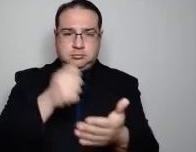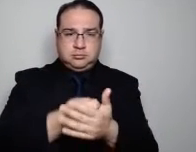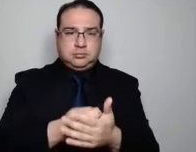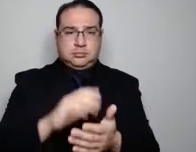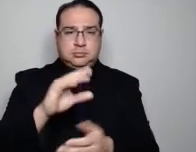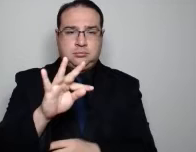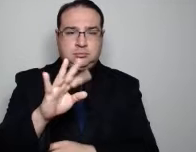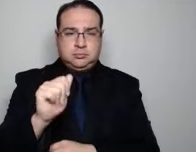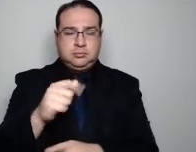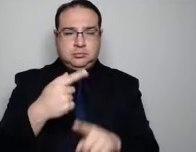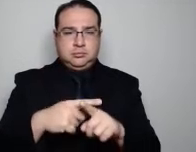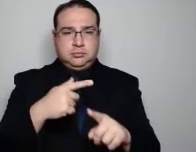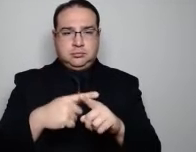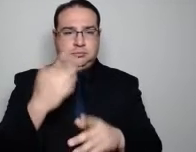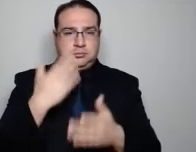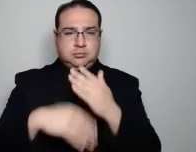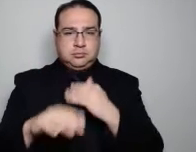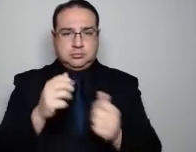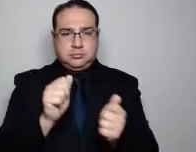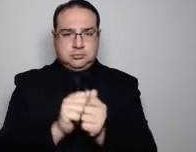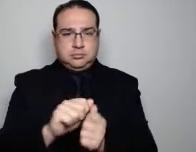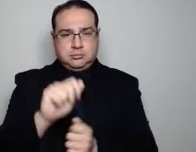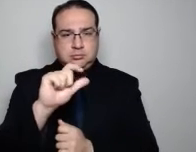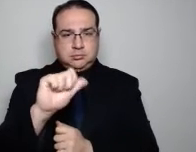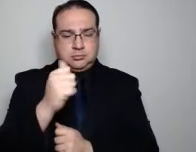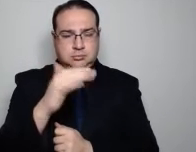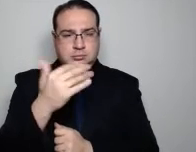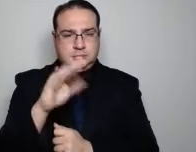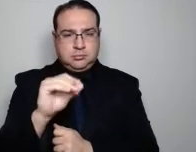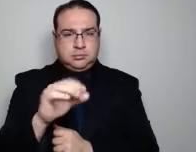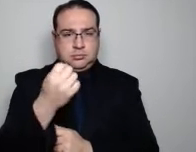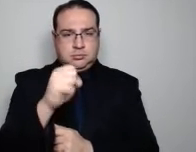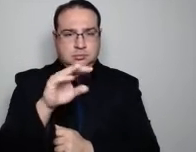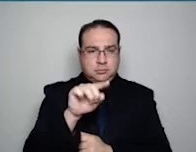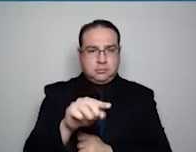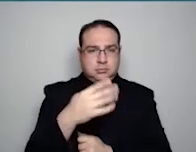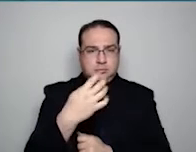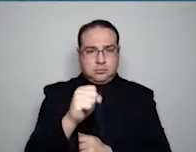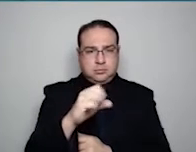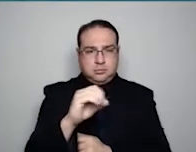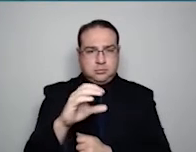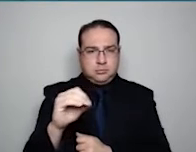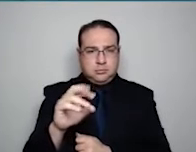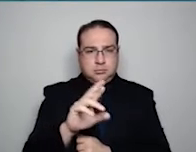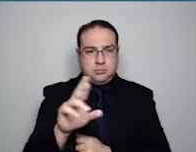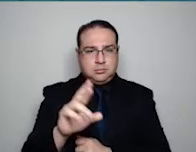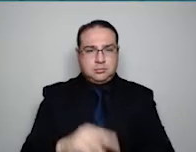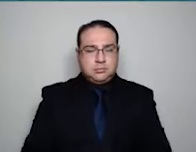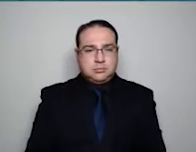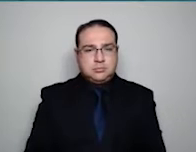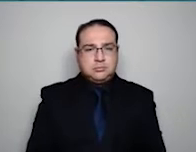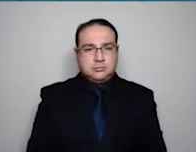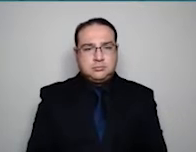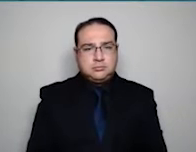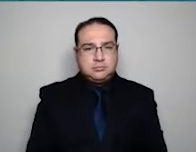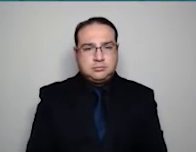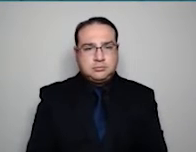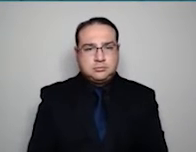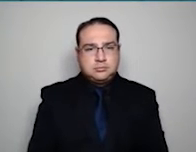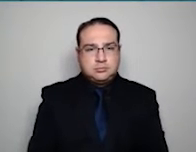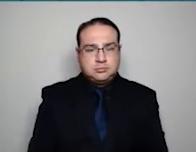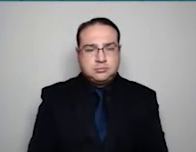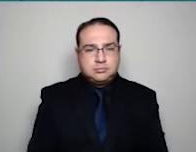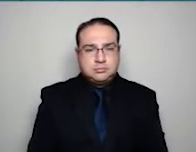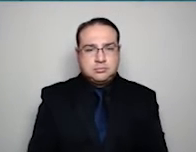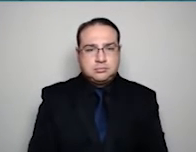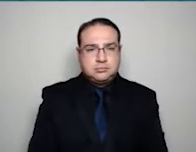à época do ajuizamento da ação, ou seja, R$84.800. Aqui é 80 mil, né, que ele está dando, não é?